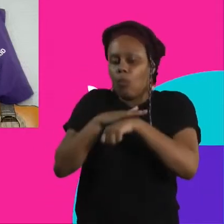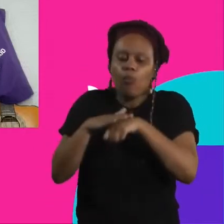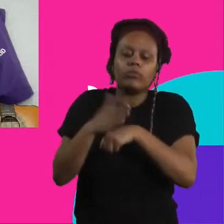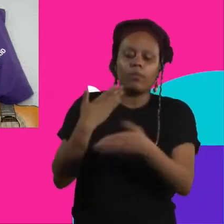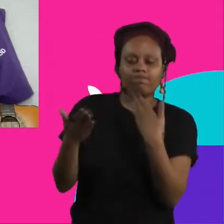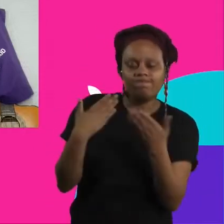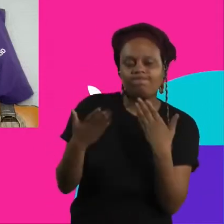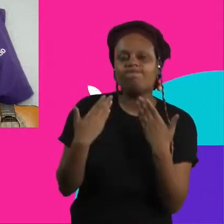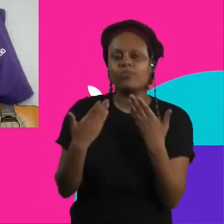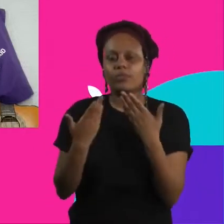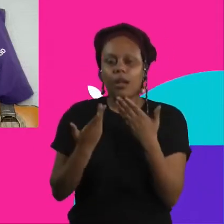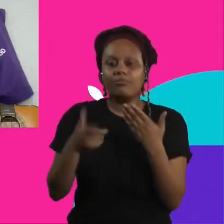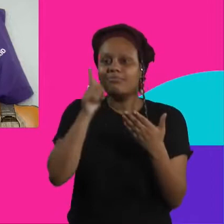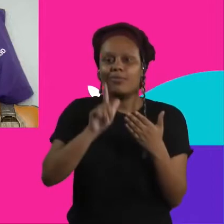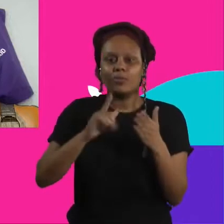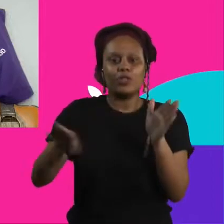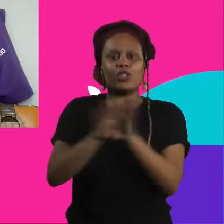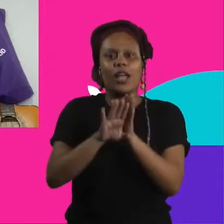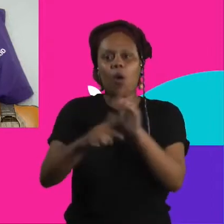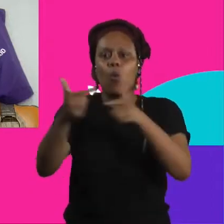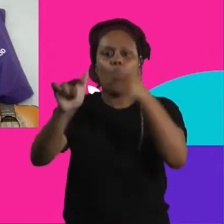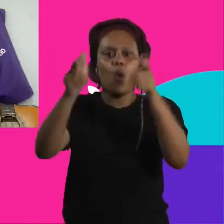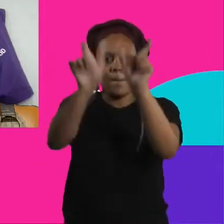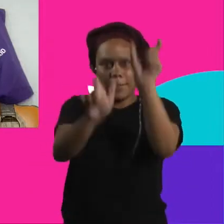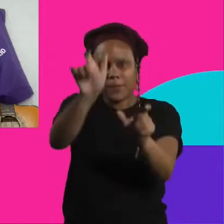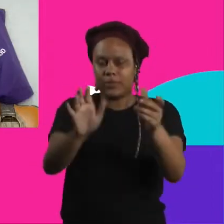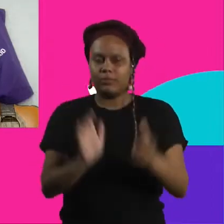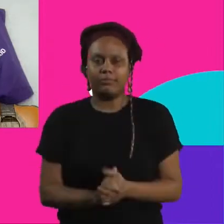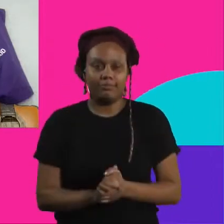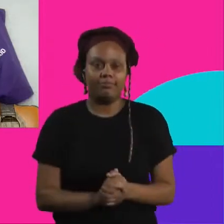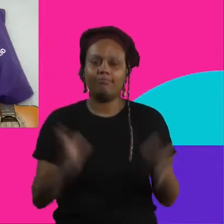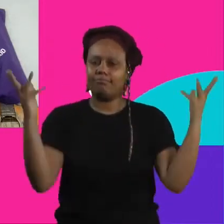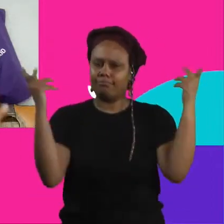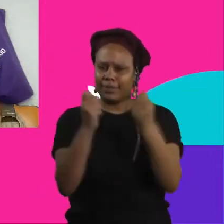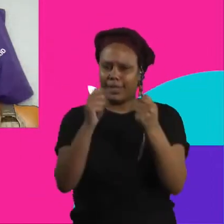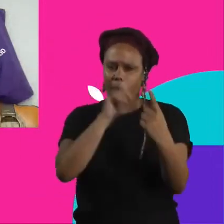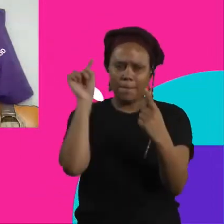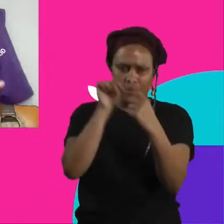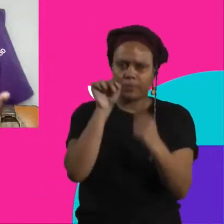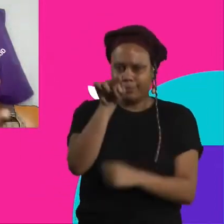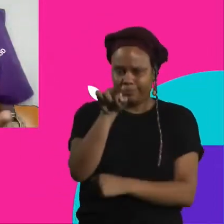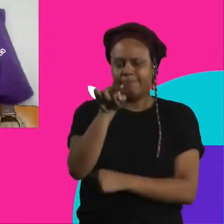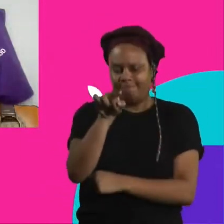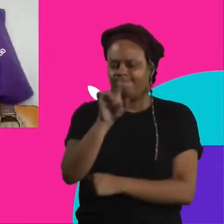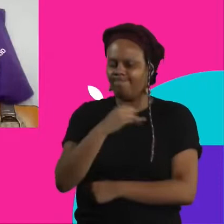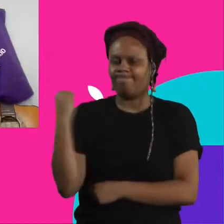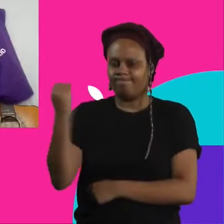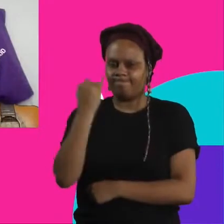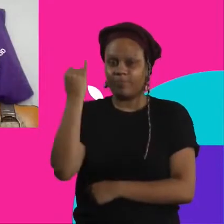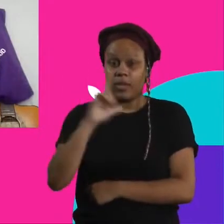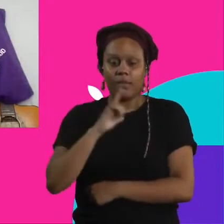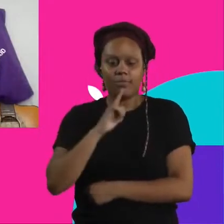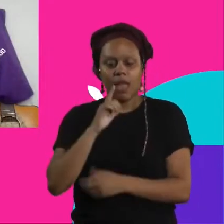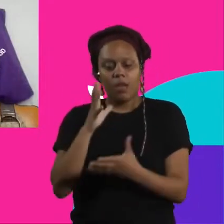chegar a ainda mais pessoas. Excelente, querido. E acho que tocaste num ponto muito importante. Ele vai ser o tema central da nossa